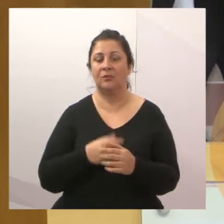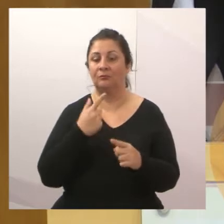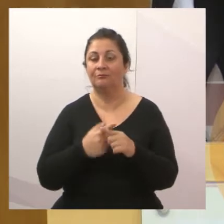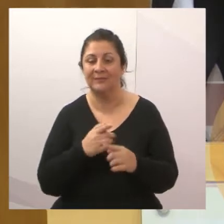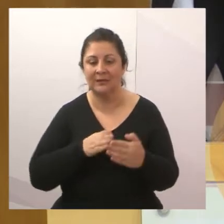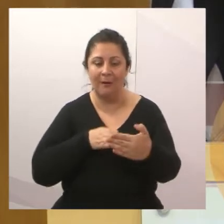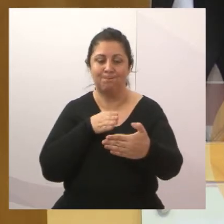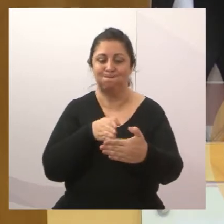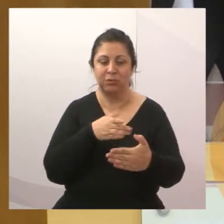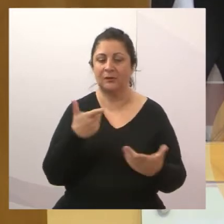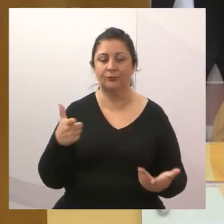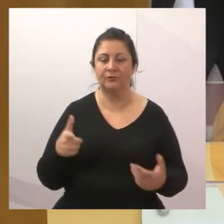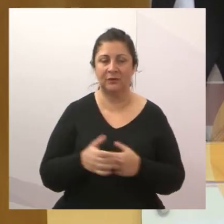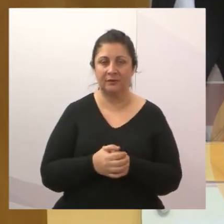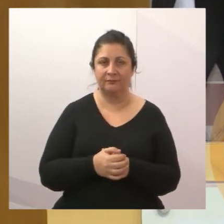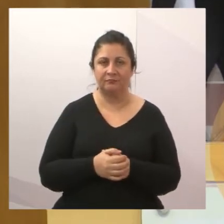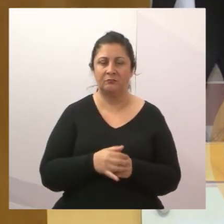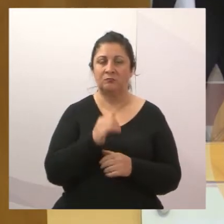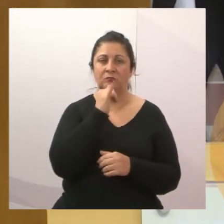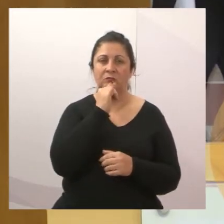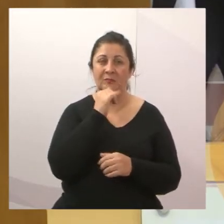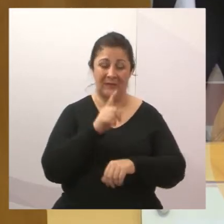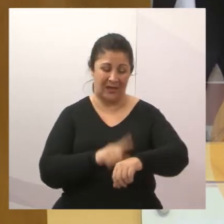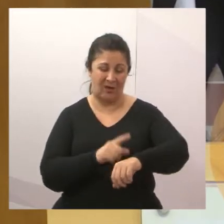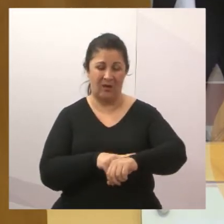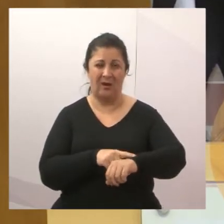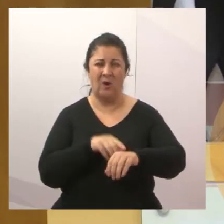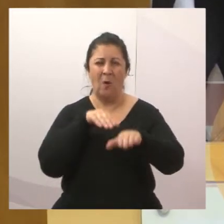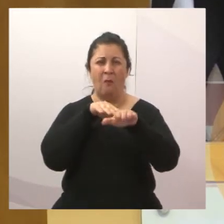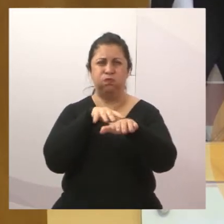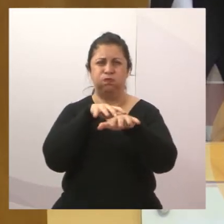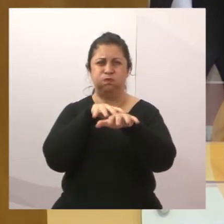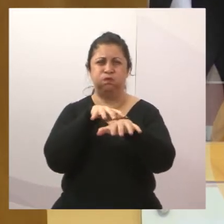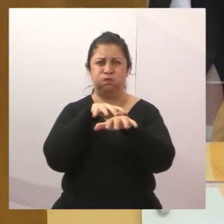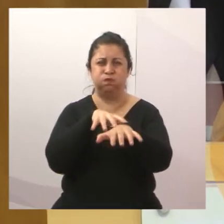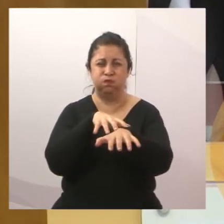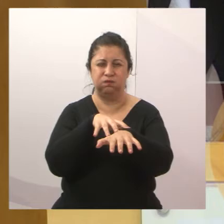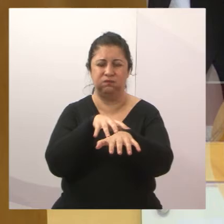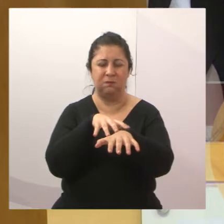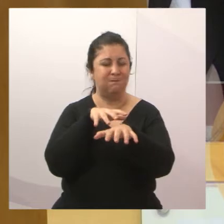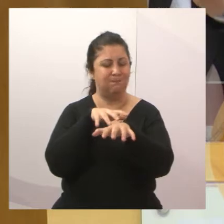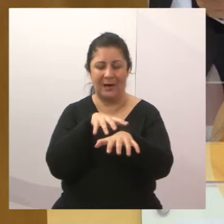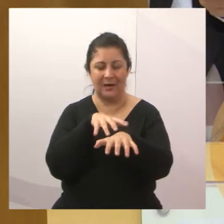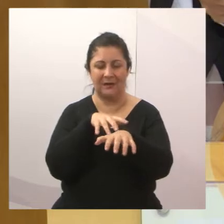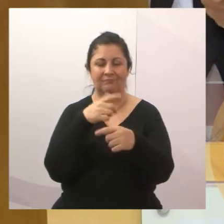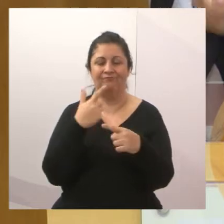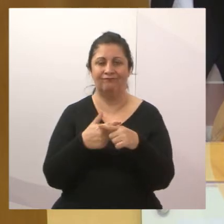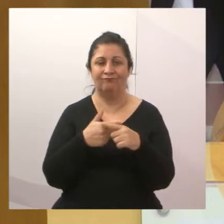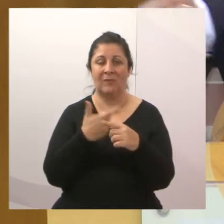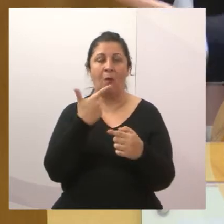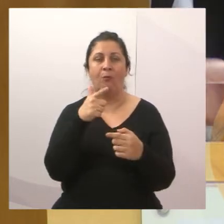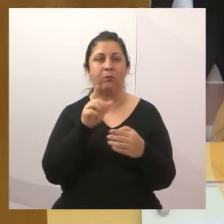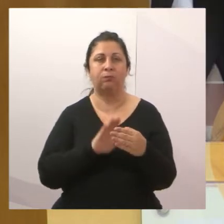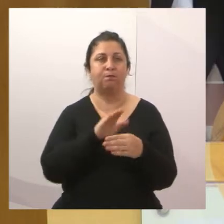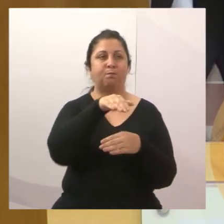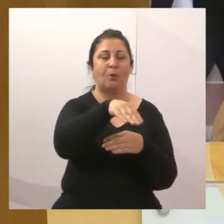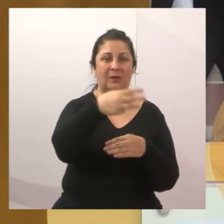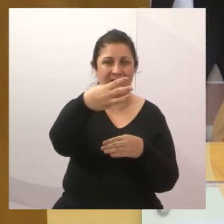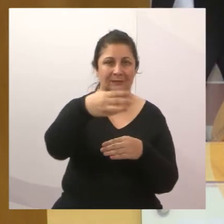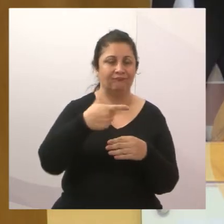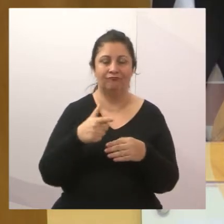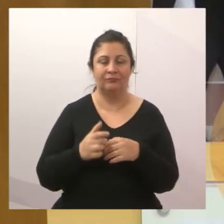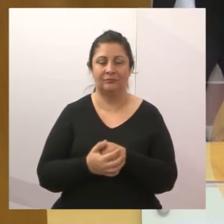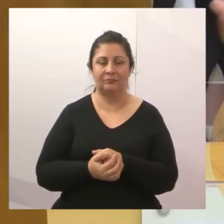a avenida. Quando você pega, por exemplo, os horários de pico na região central, vai travar o carro, porque a terceira ponte não saiu do